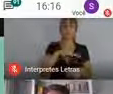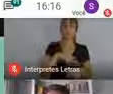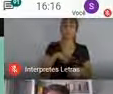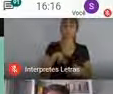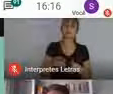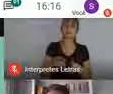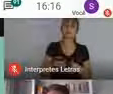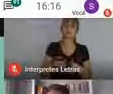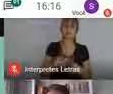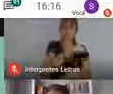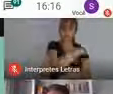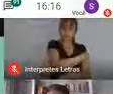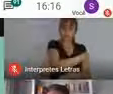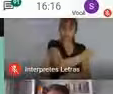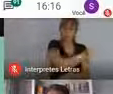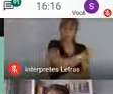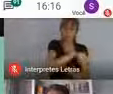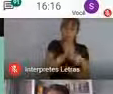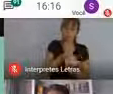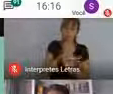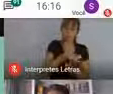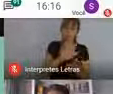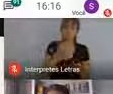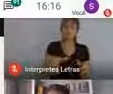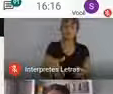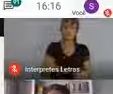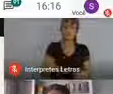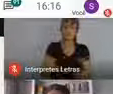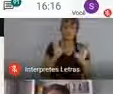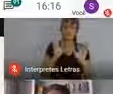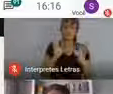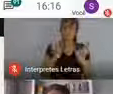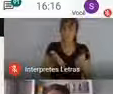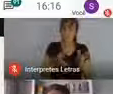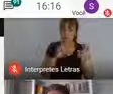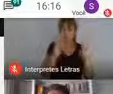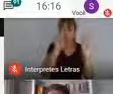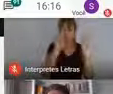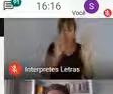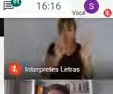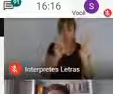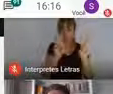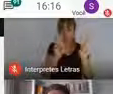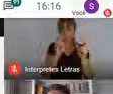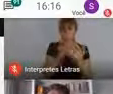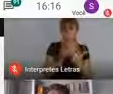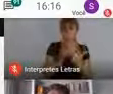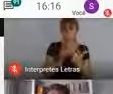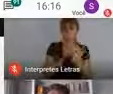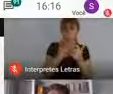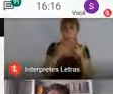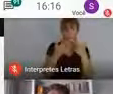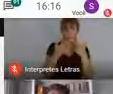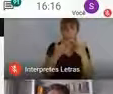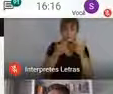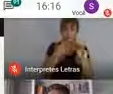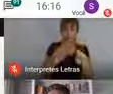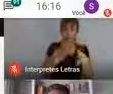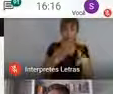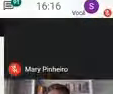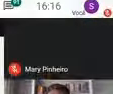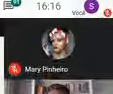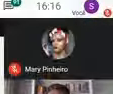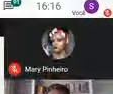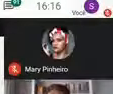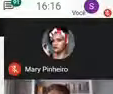orientandos. No dia de hoje, a temática é estudos geolinguísticos e português quilombola na